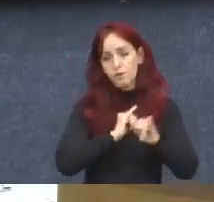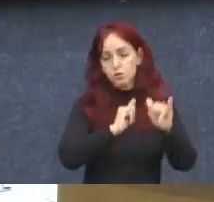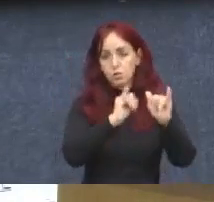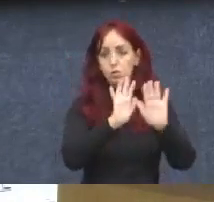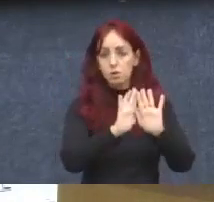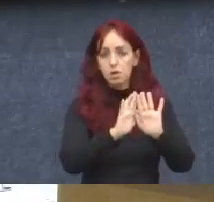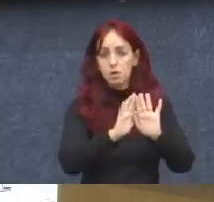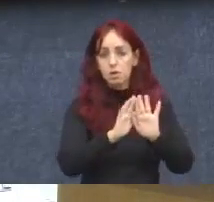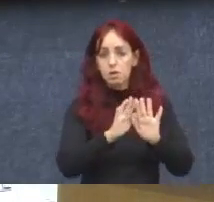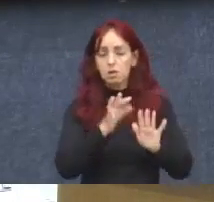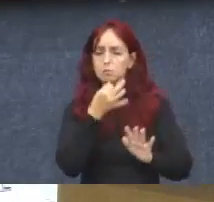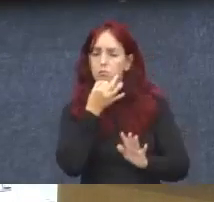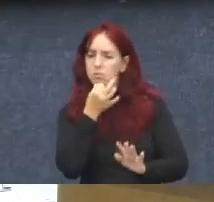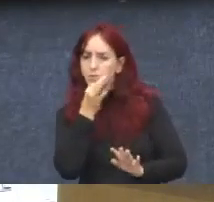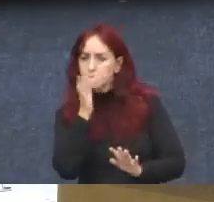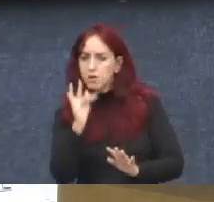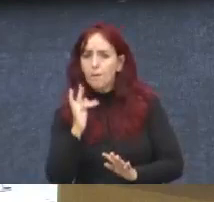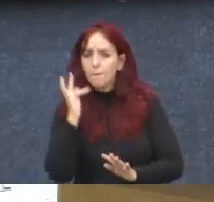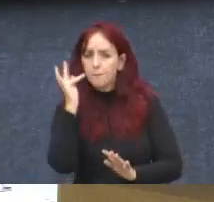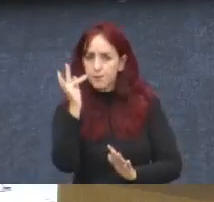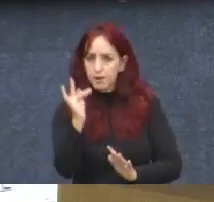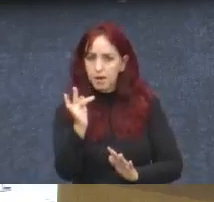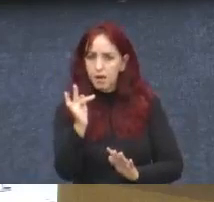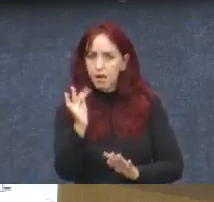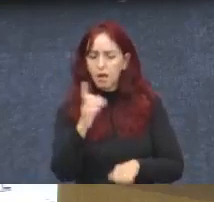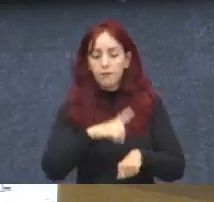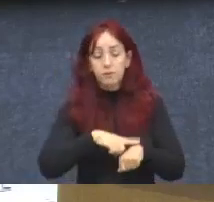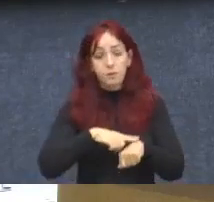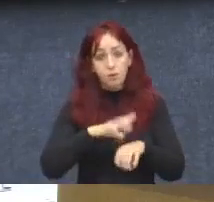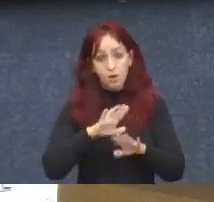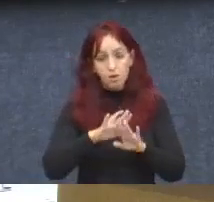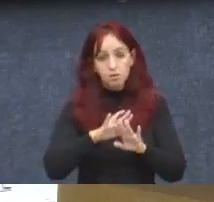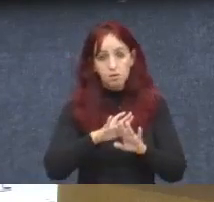breve e é temporário.